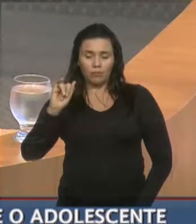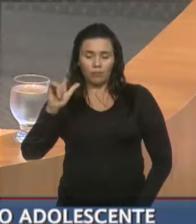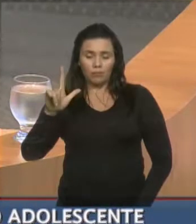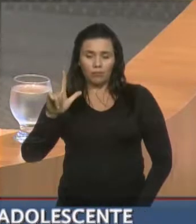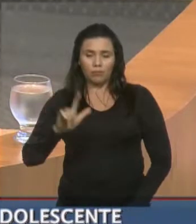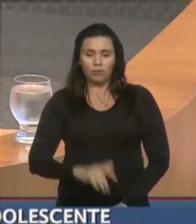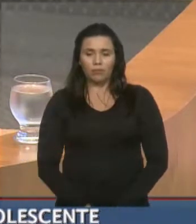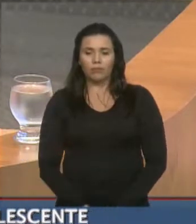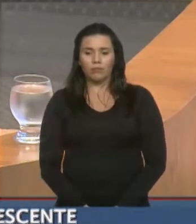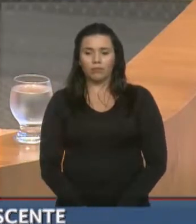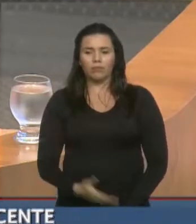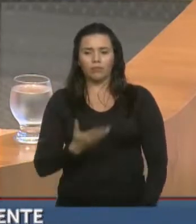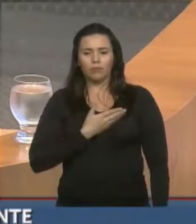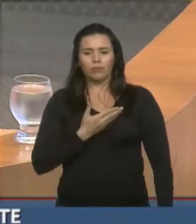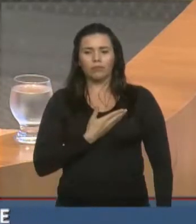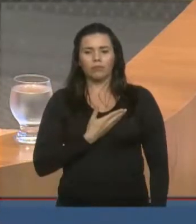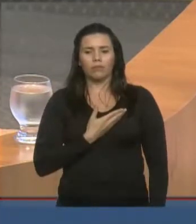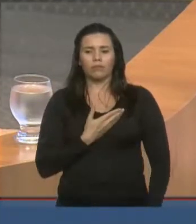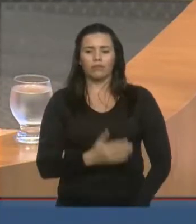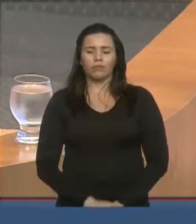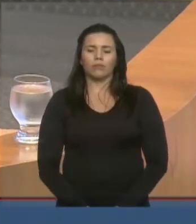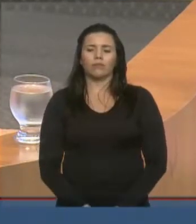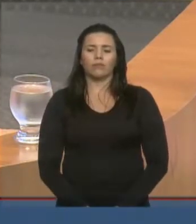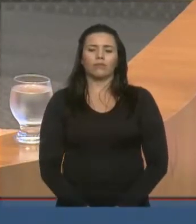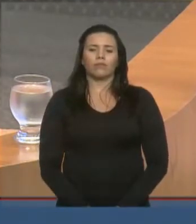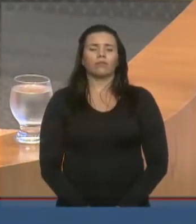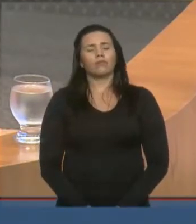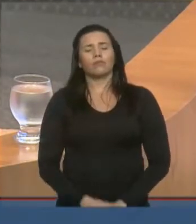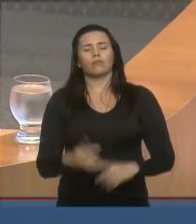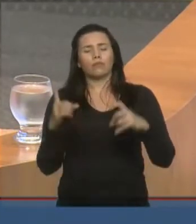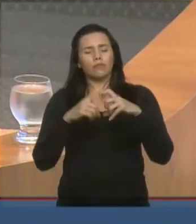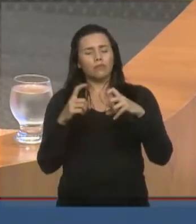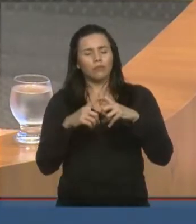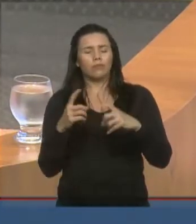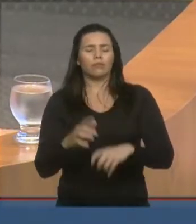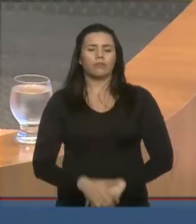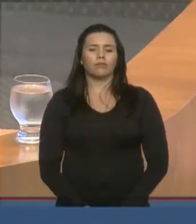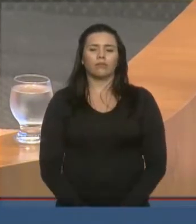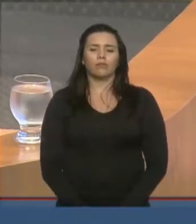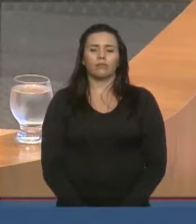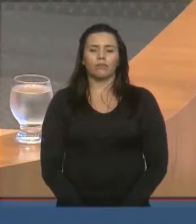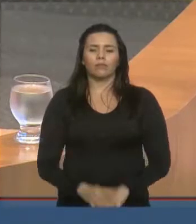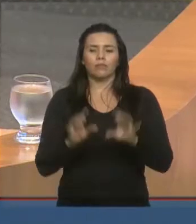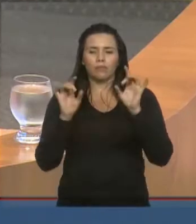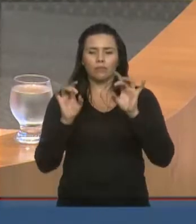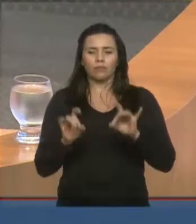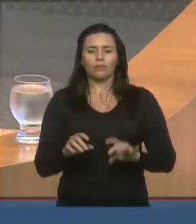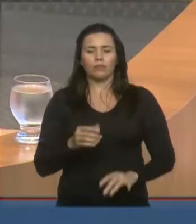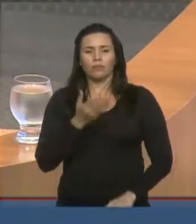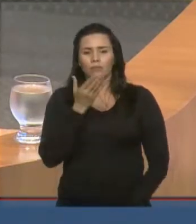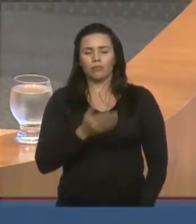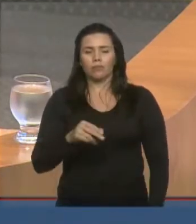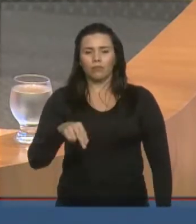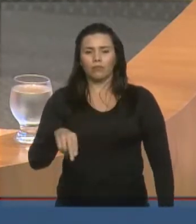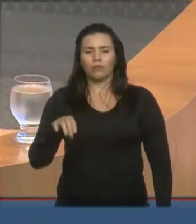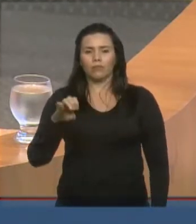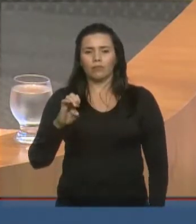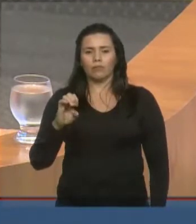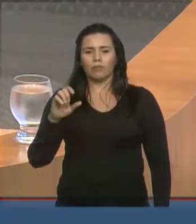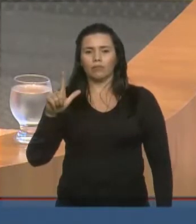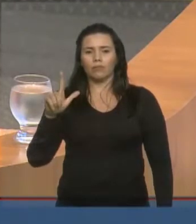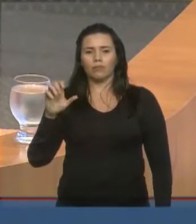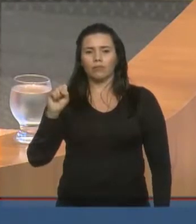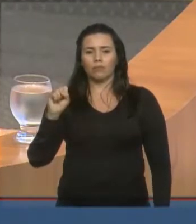colegas peritos criminais, médico legista, de forma especial, Nelson de Siqueira, a quem